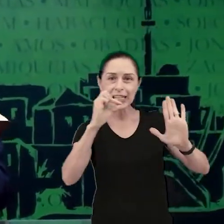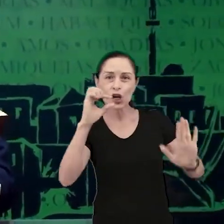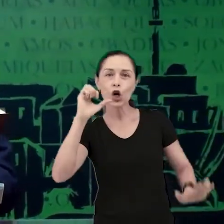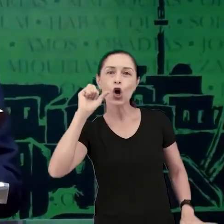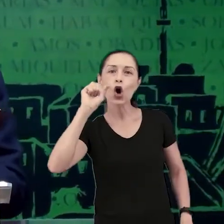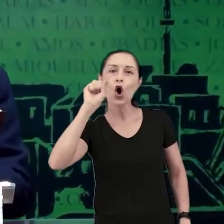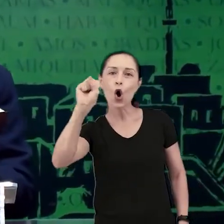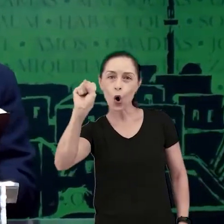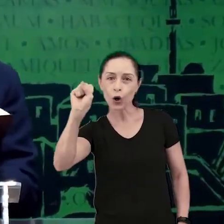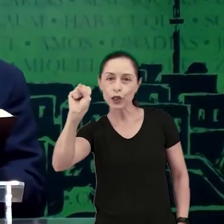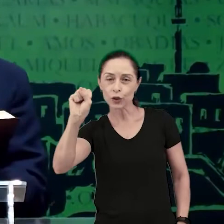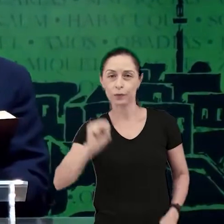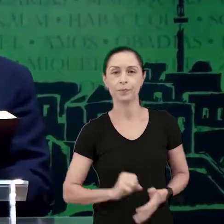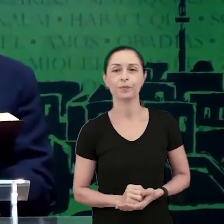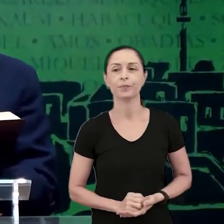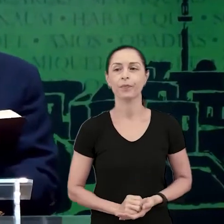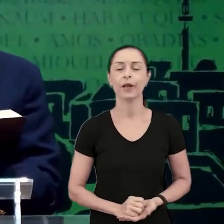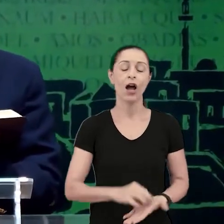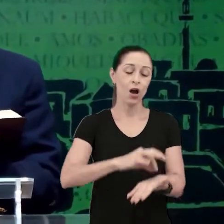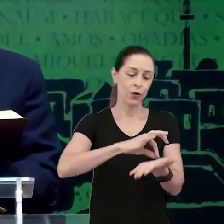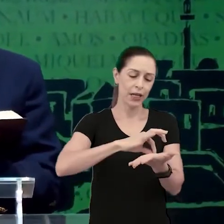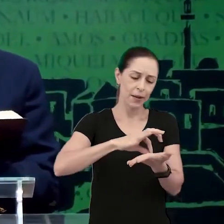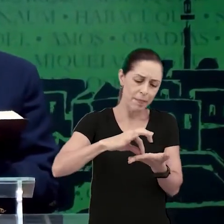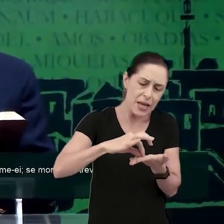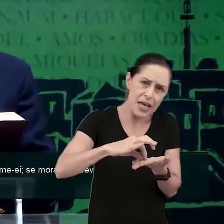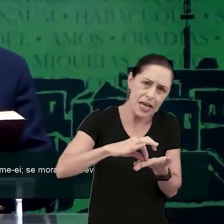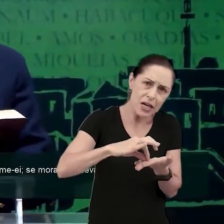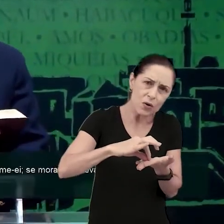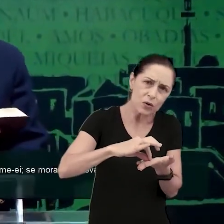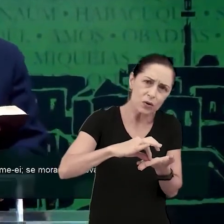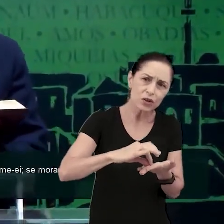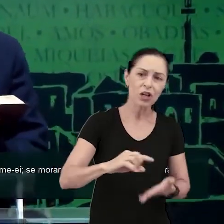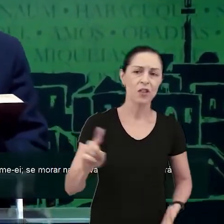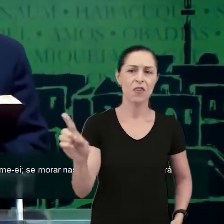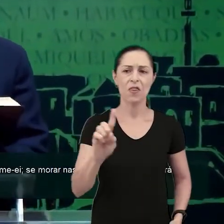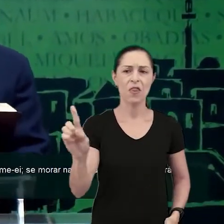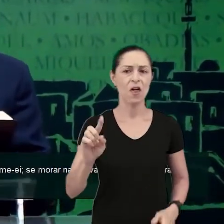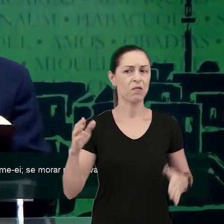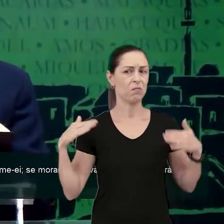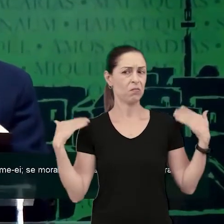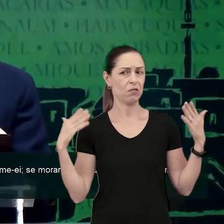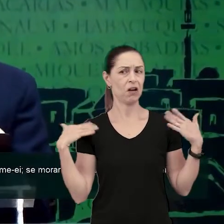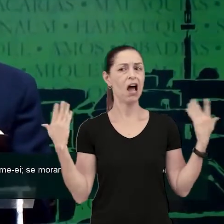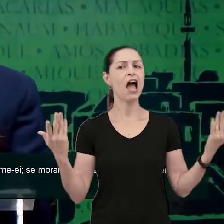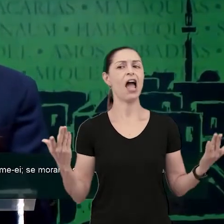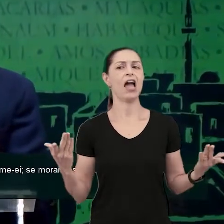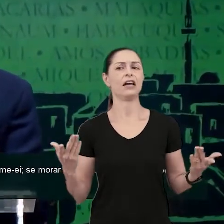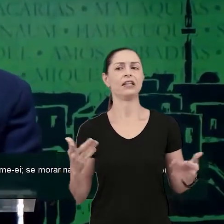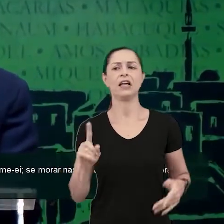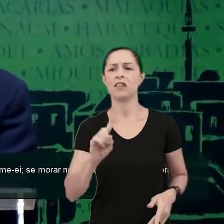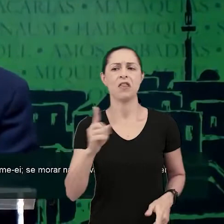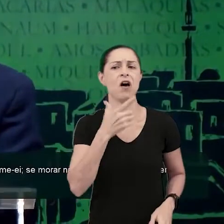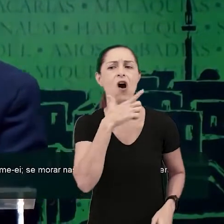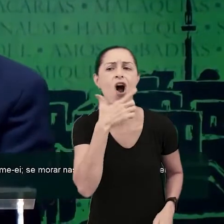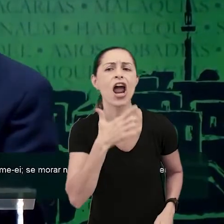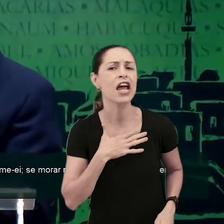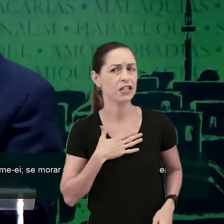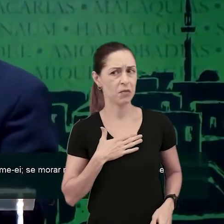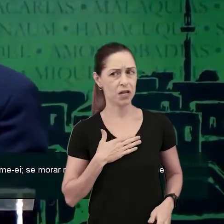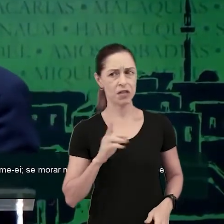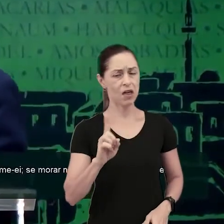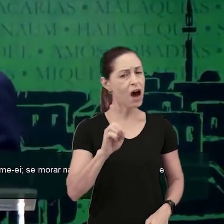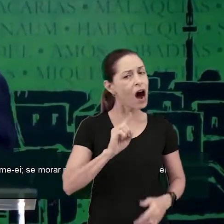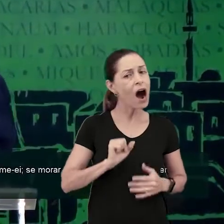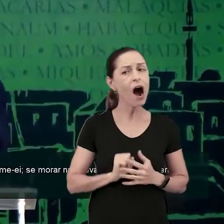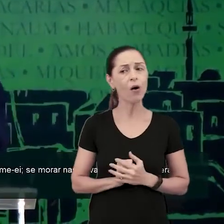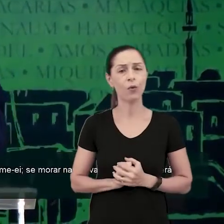te alegres a meu respeito, ainda que eu tenha caído, levantar-me-ei, se morar nas trevas, o Senhor será minha luz. Ele está dizendo o